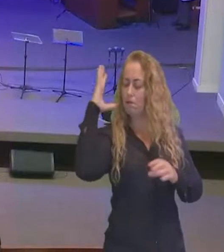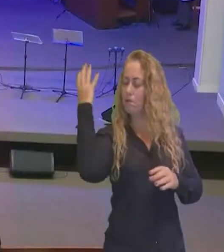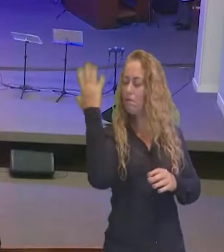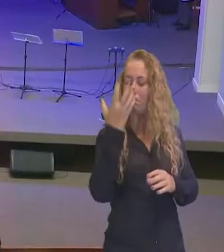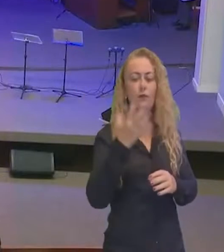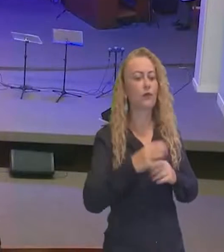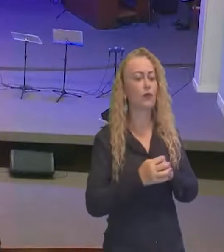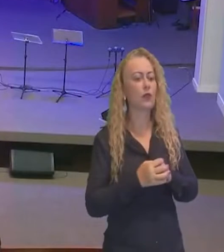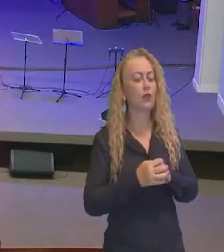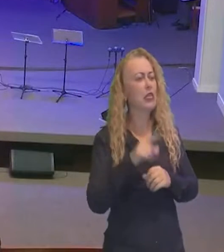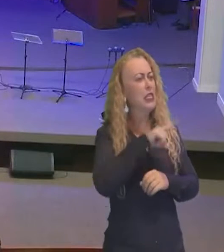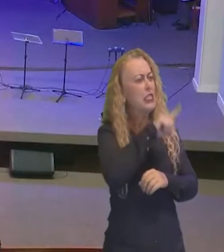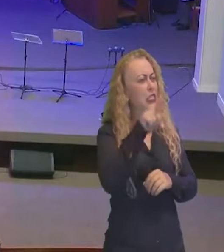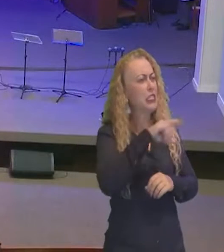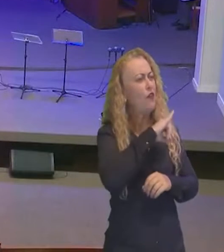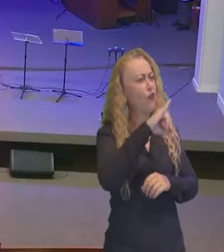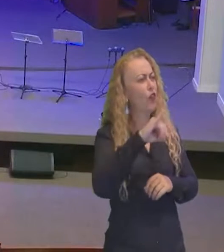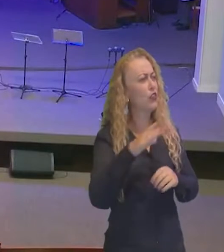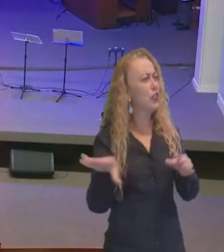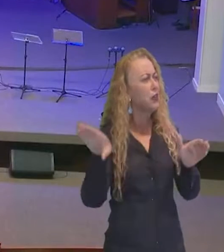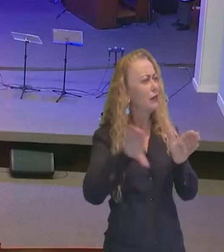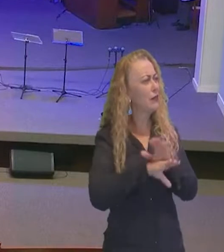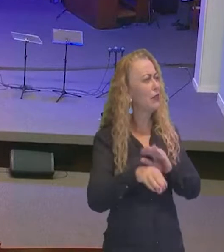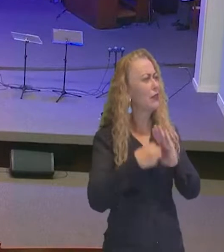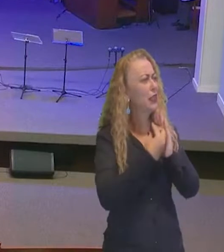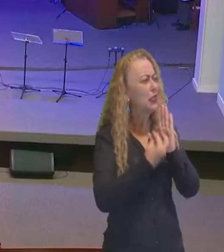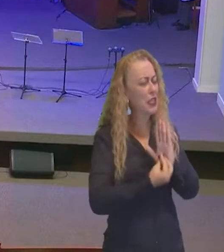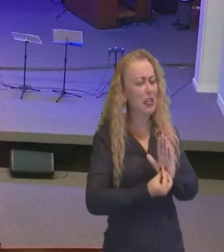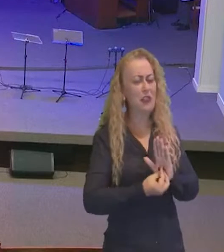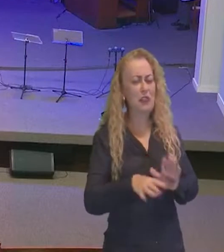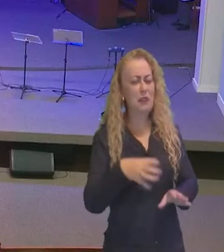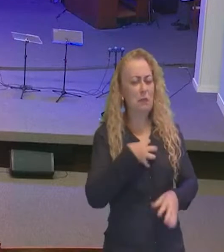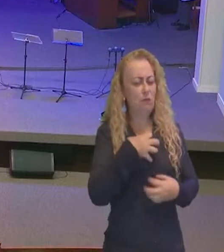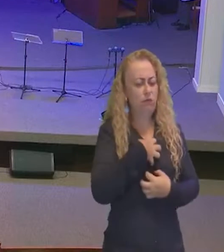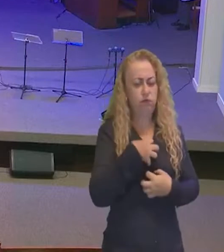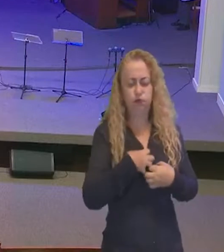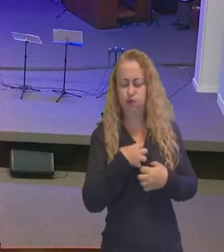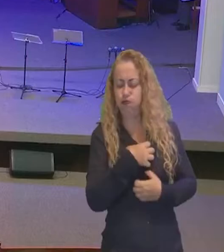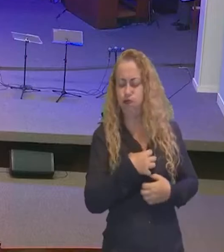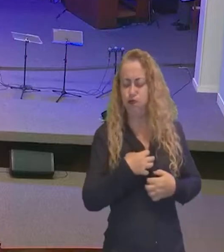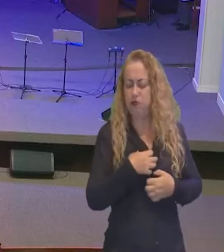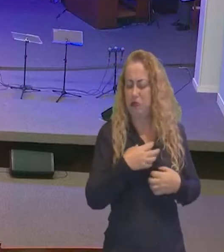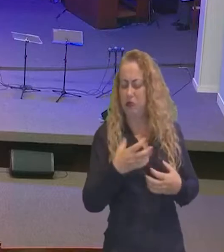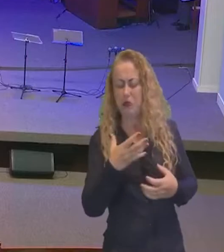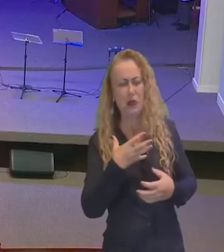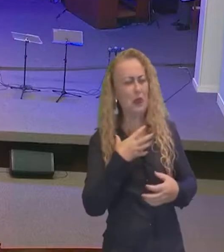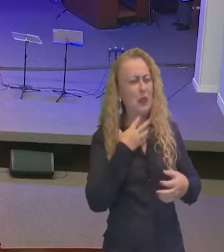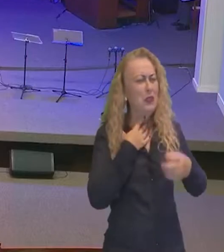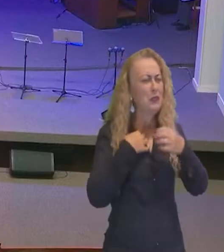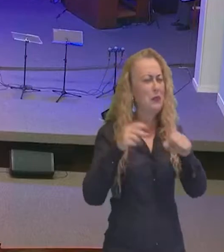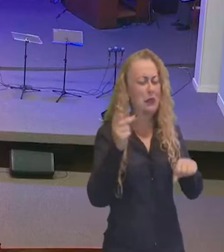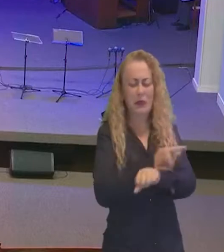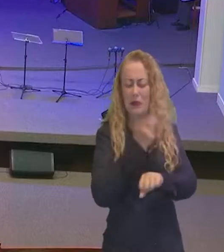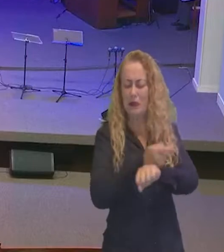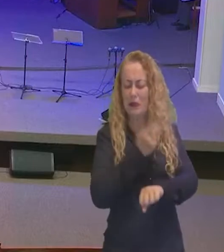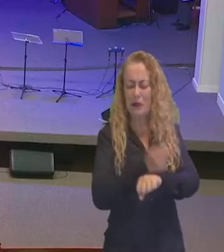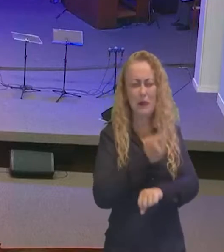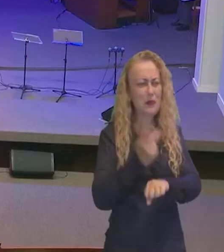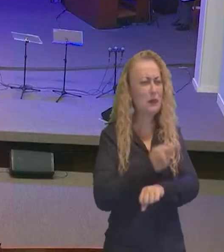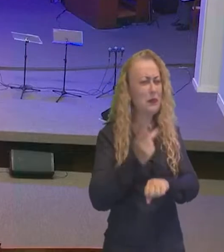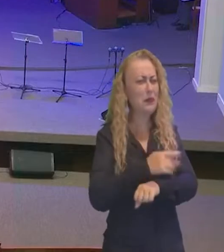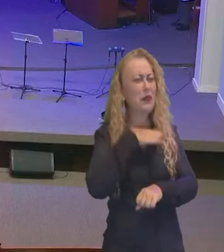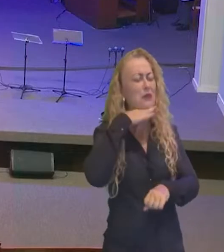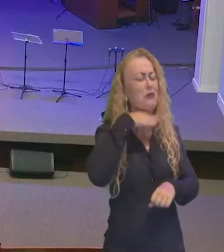está pensando até em separar, porque não dá mais, não aguento mais esse marido, não aguento mais essa mulher, não dá mais, nós somos